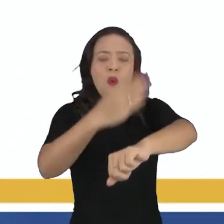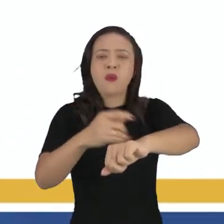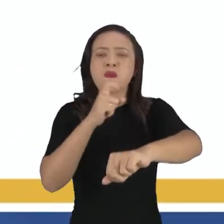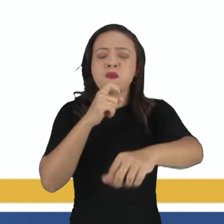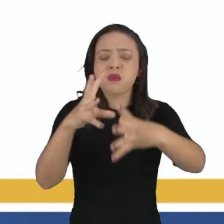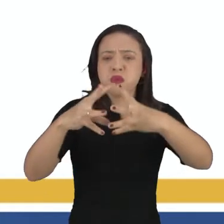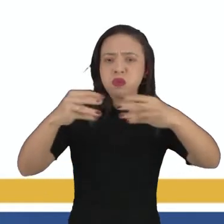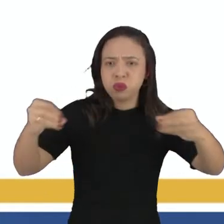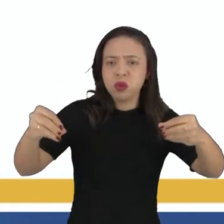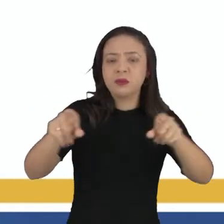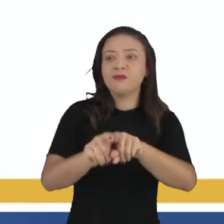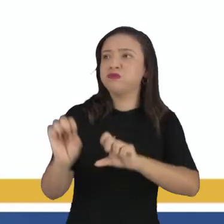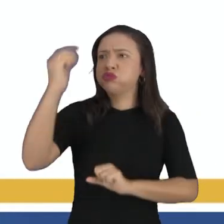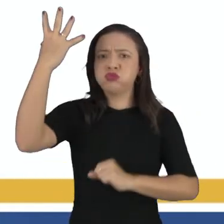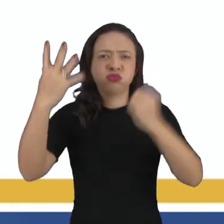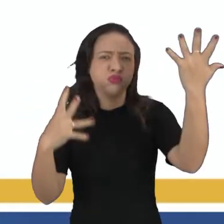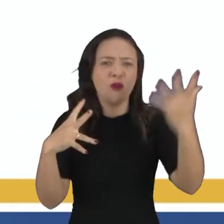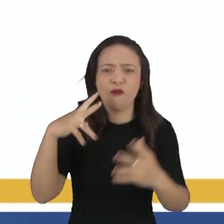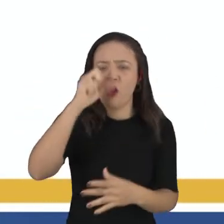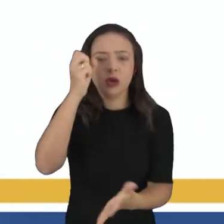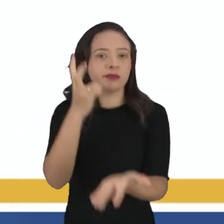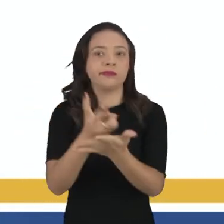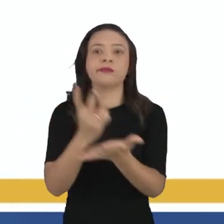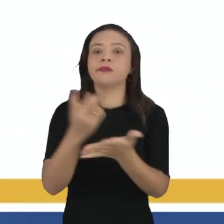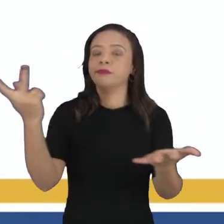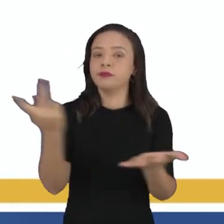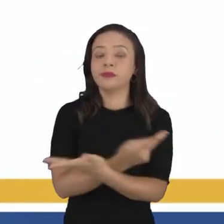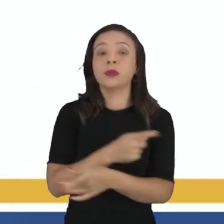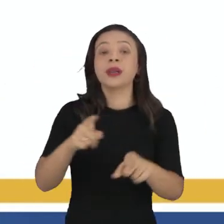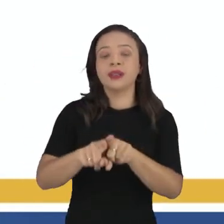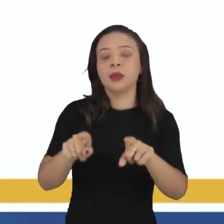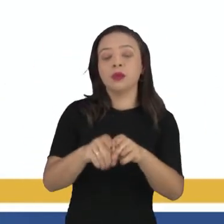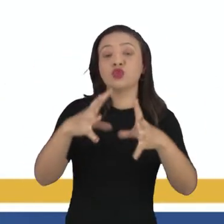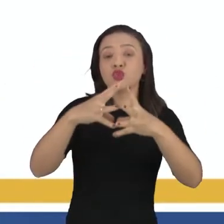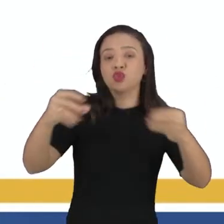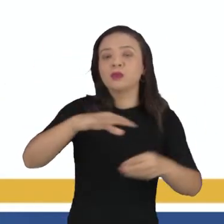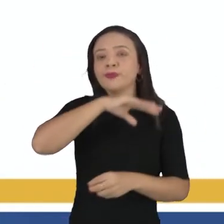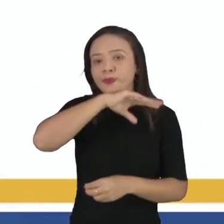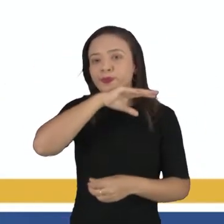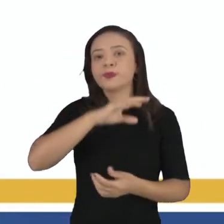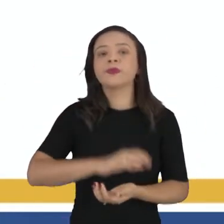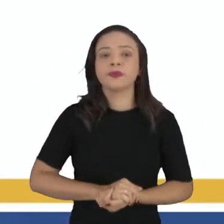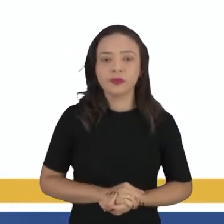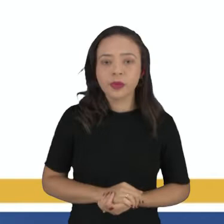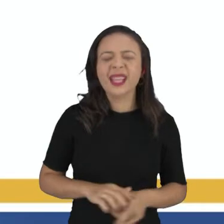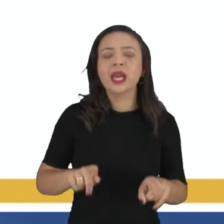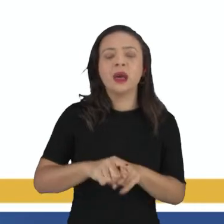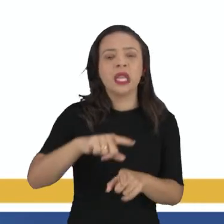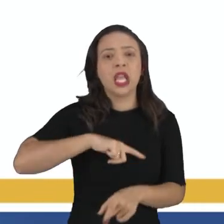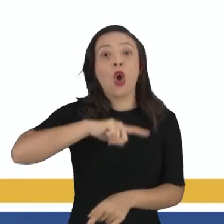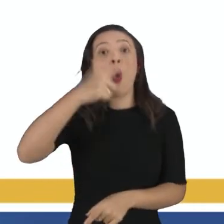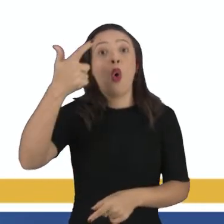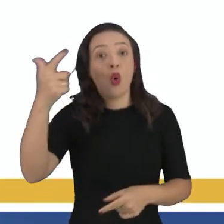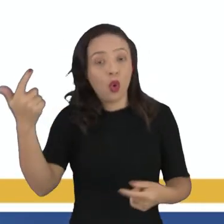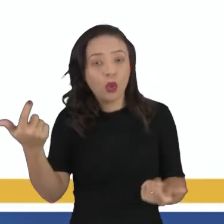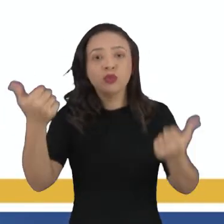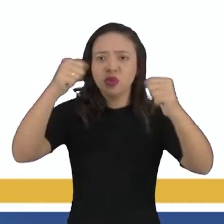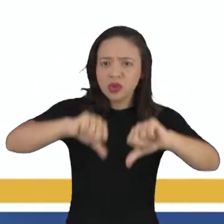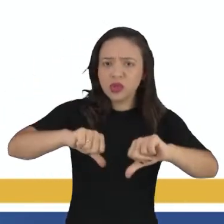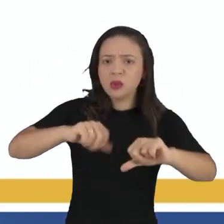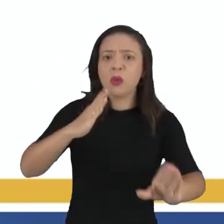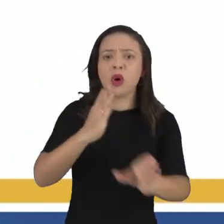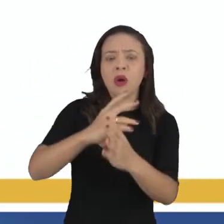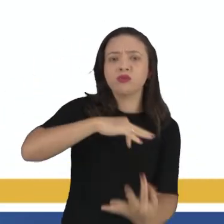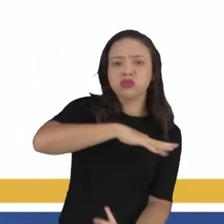polares, eventos climáticos extremos constantes e extinção das espécies. Existem outras consequências do aquecimento